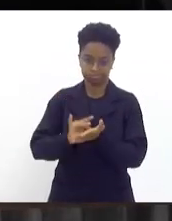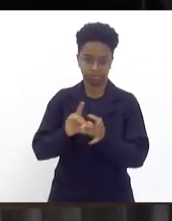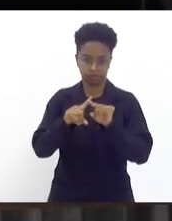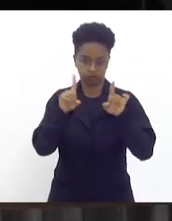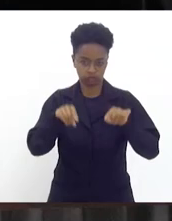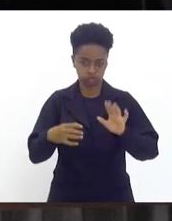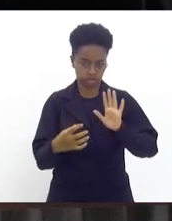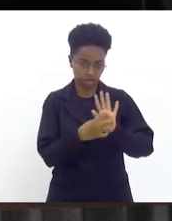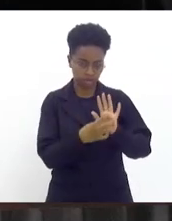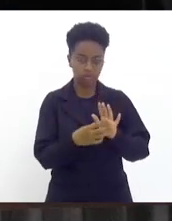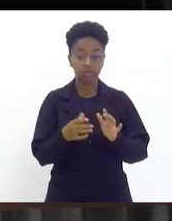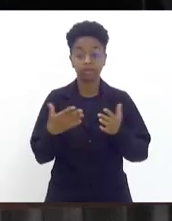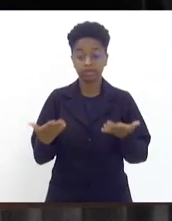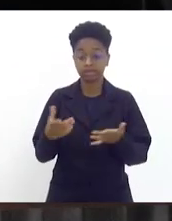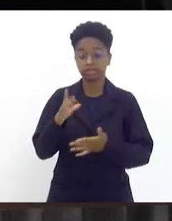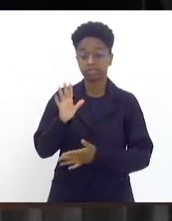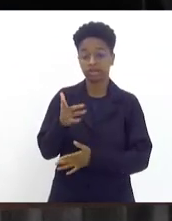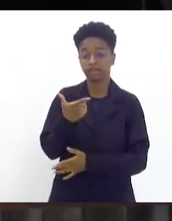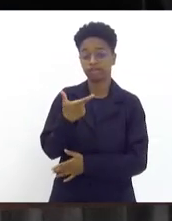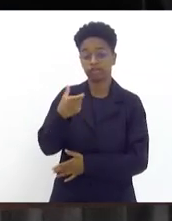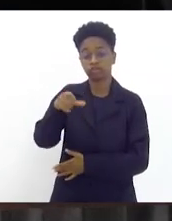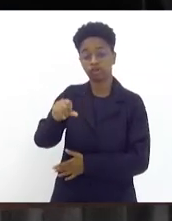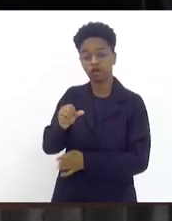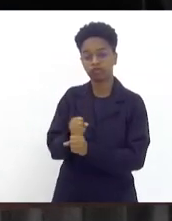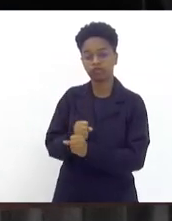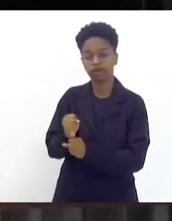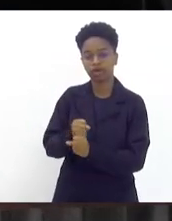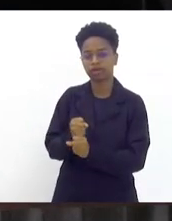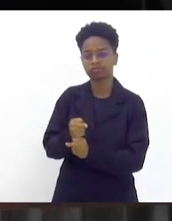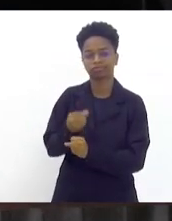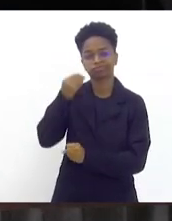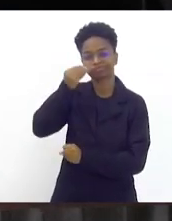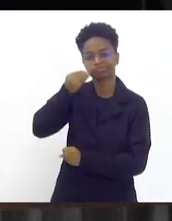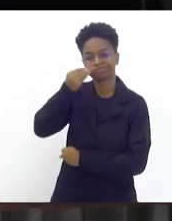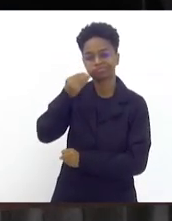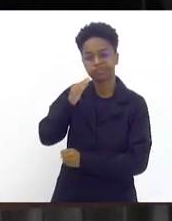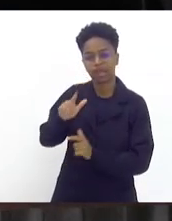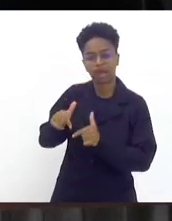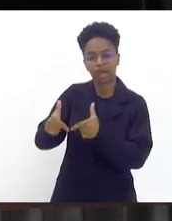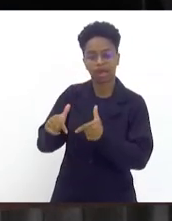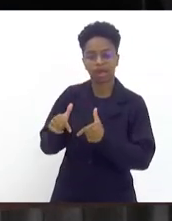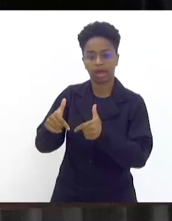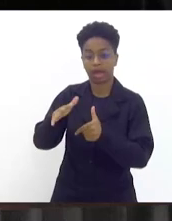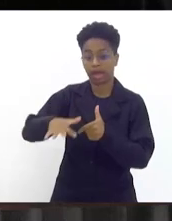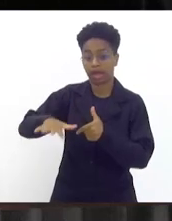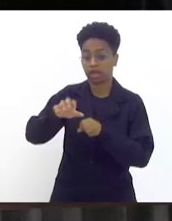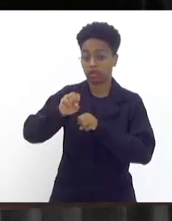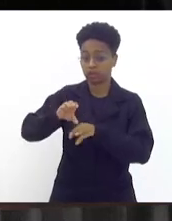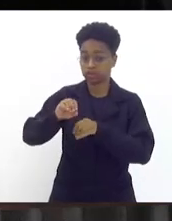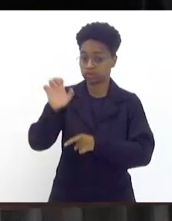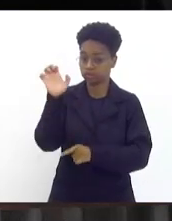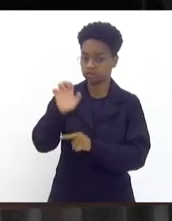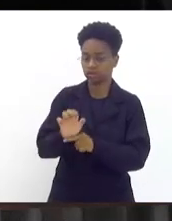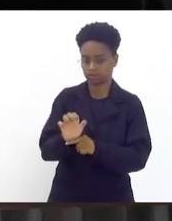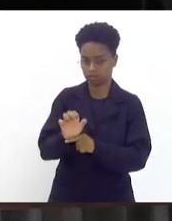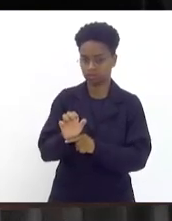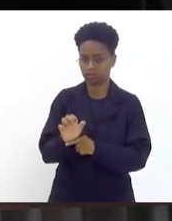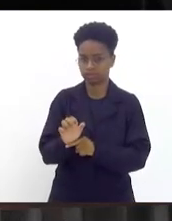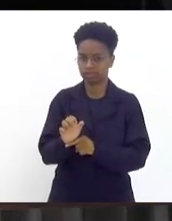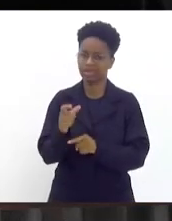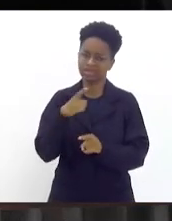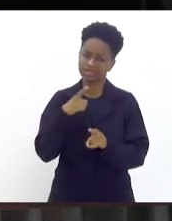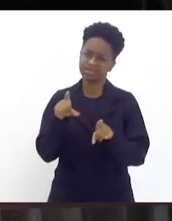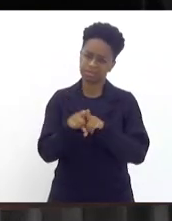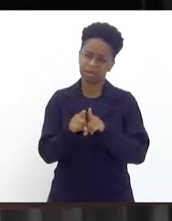Então eu tenho 29 anos ali que a tu na educação estadual fora